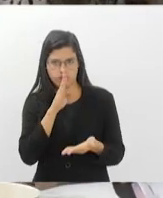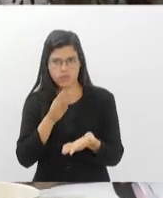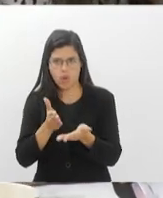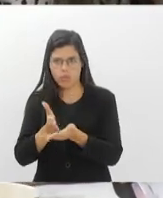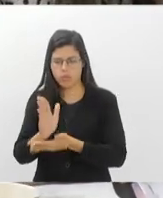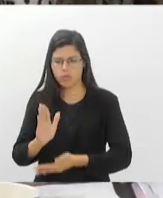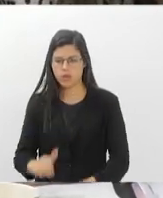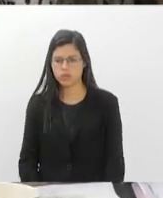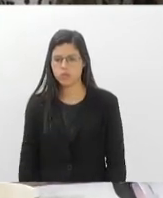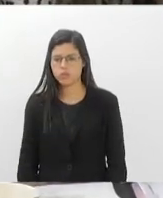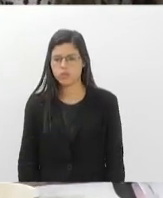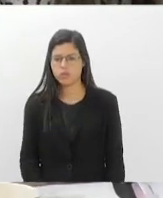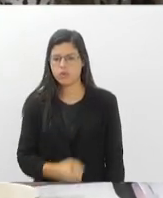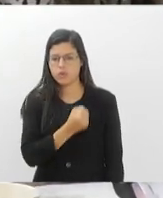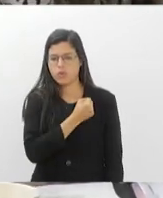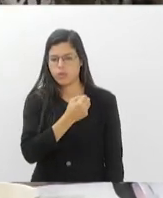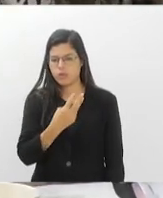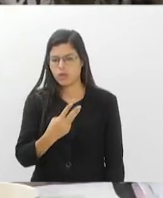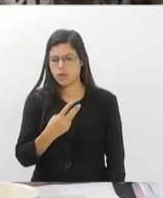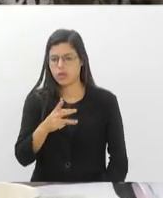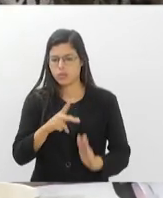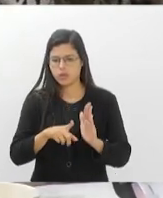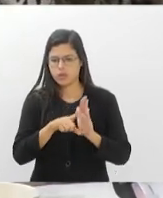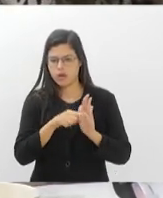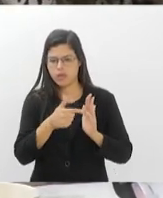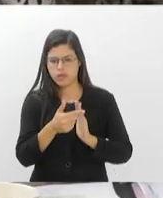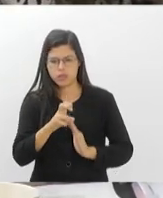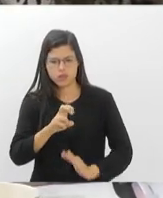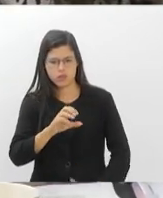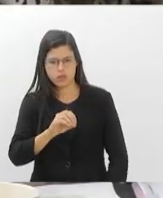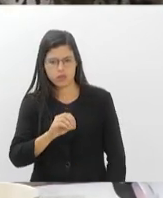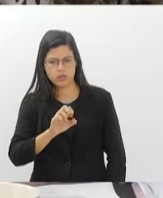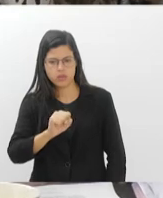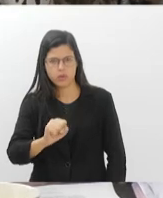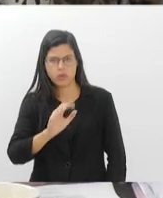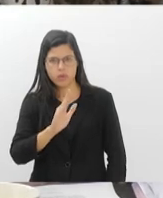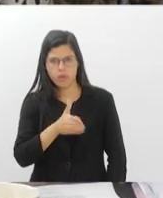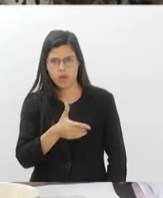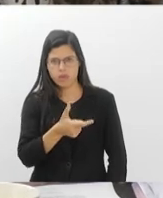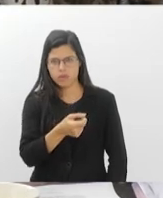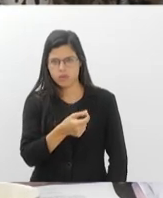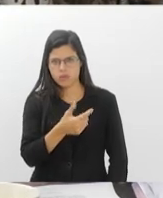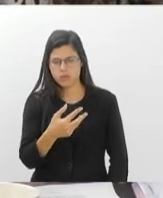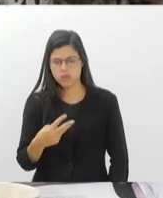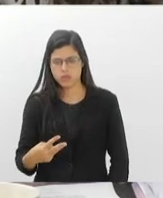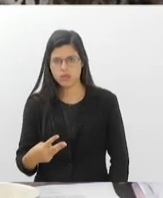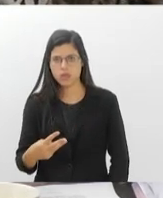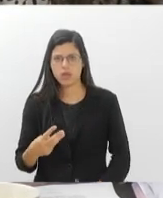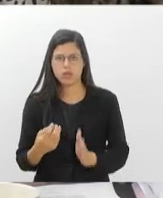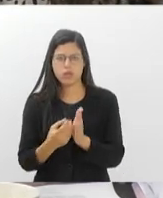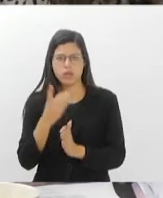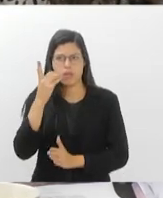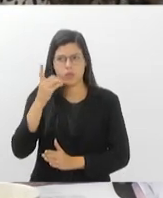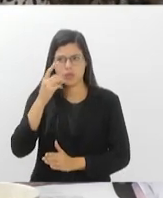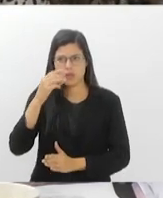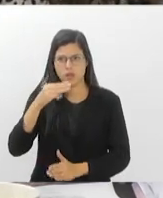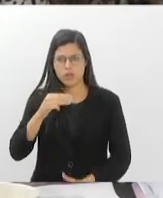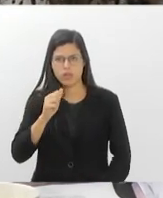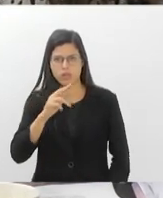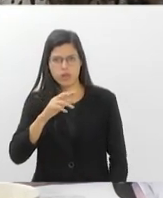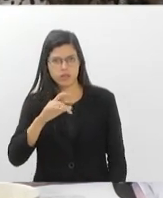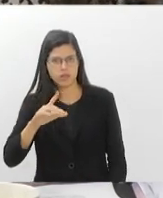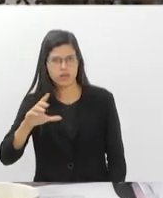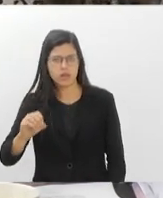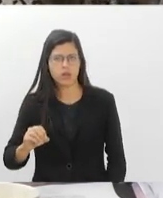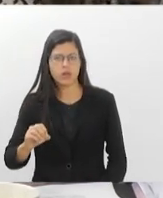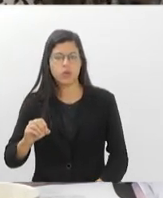Aprovado. Item 13 da pauta, projeto de lei número 2508 de 2023, de autoria do deputado Marcelo Dino,